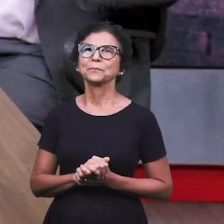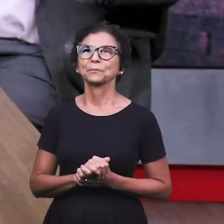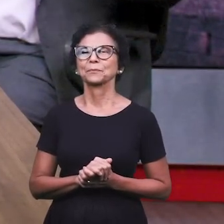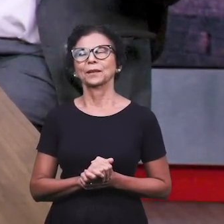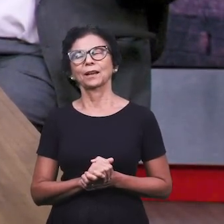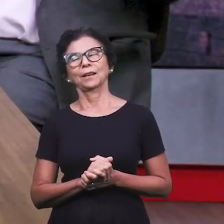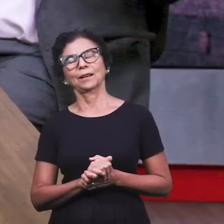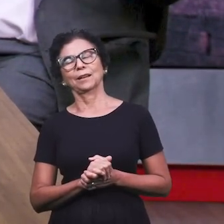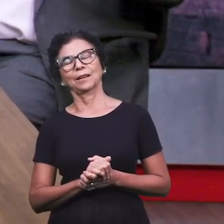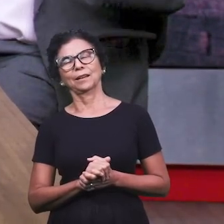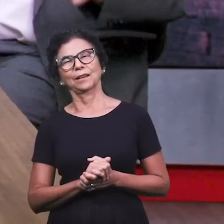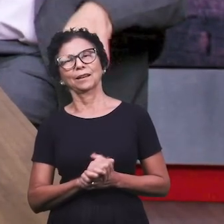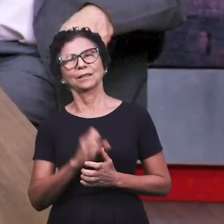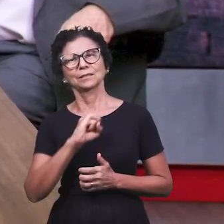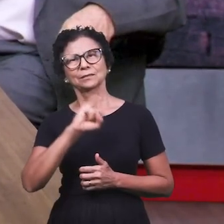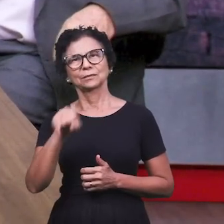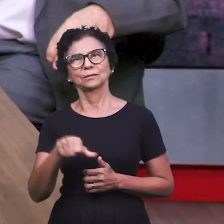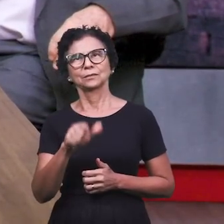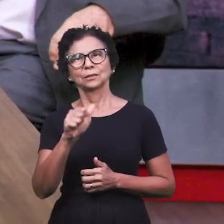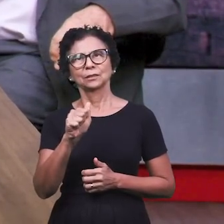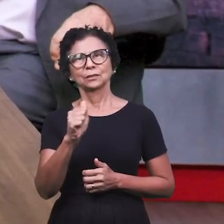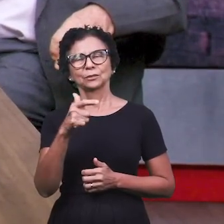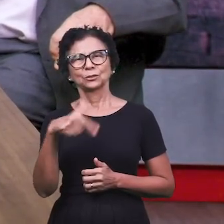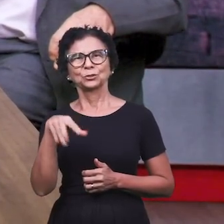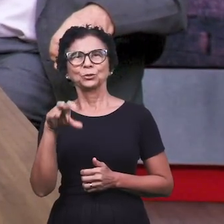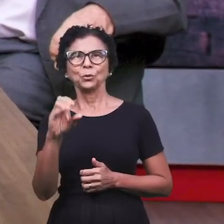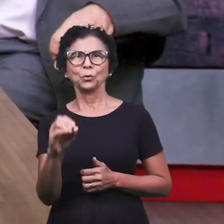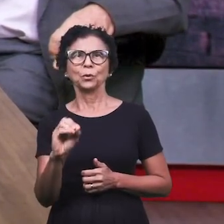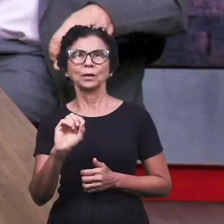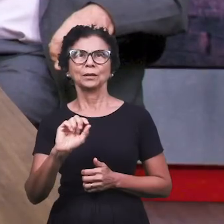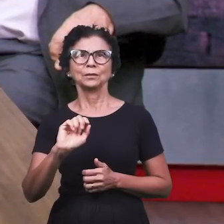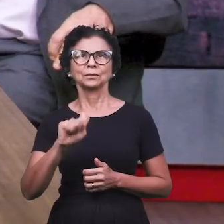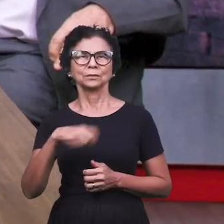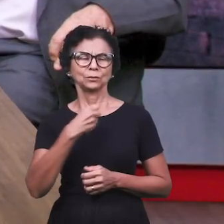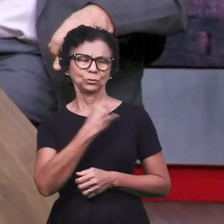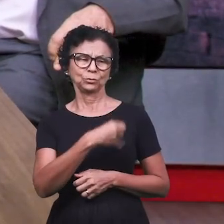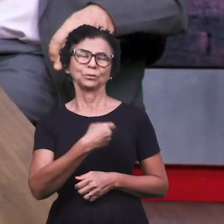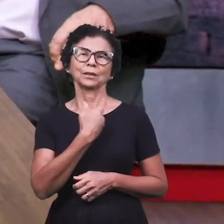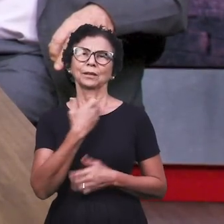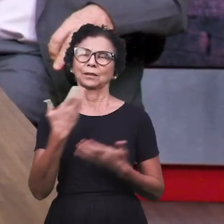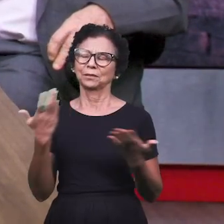porque João merece um comentário. João tem que fazer um comentário dele, não, João?